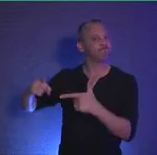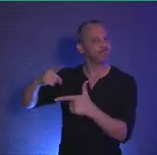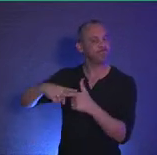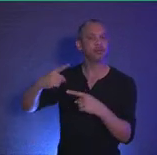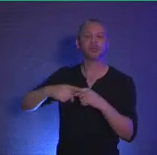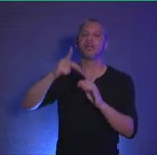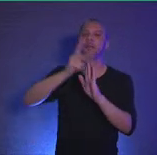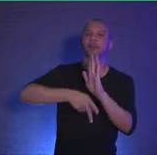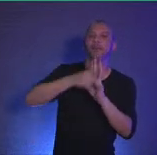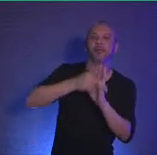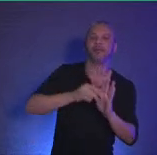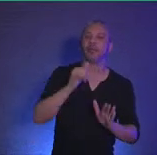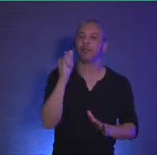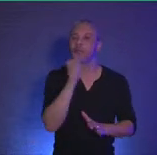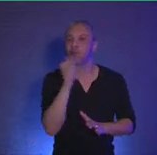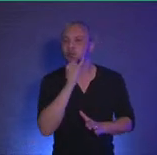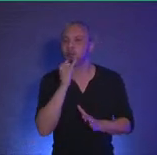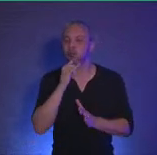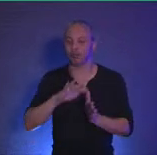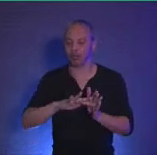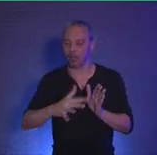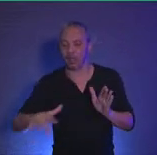projetos hidrelétricas e de garimpo.